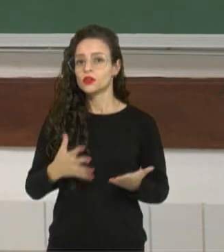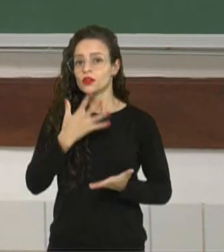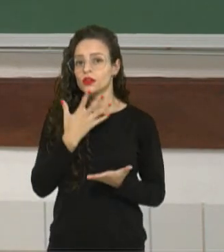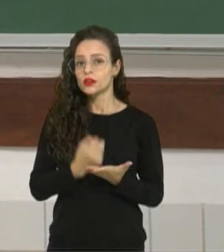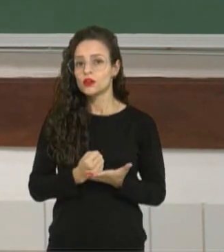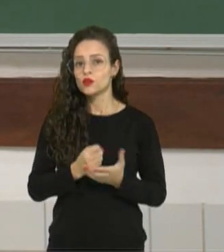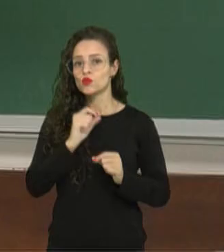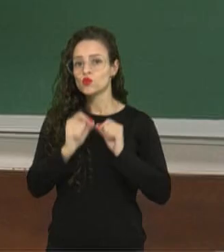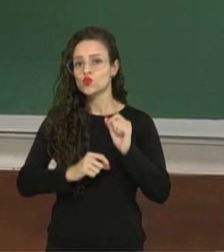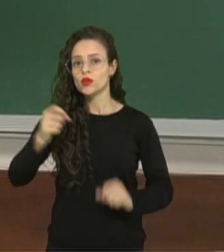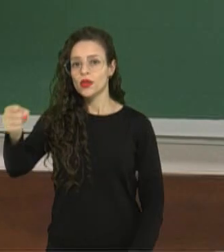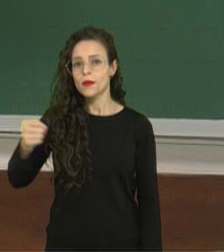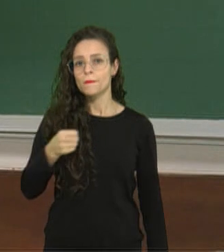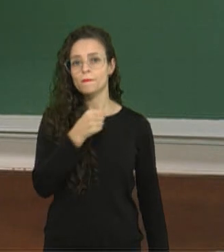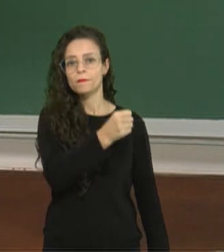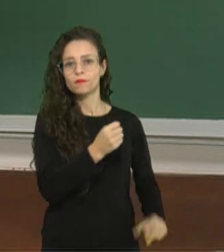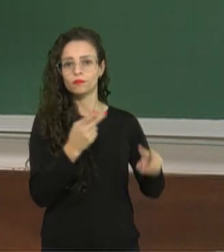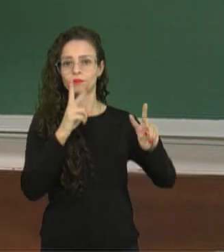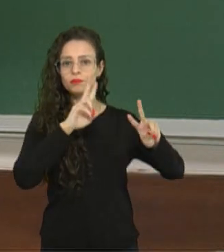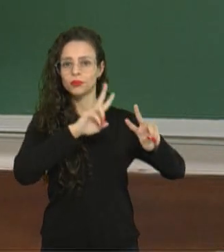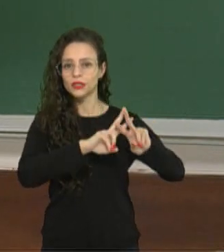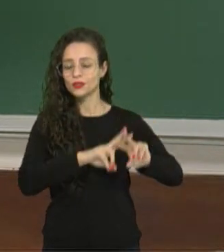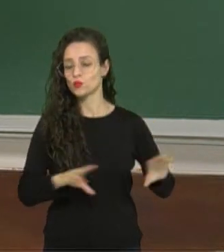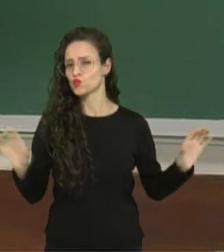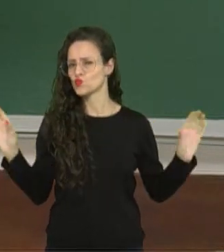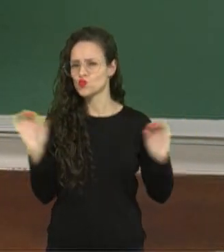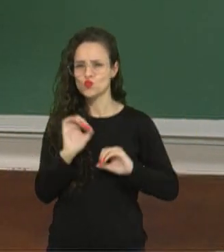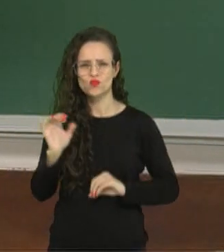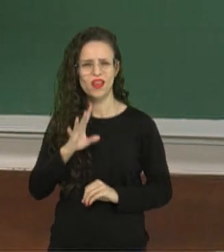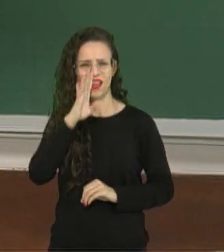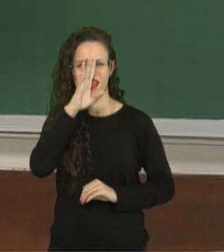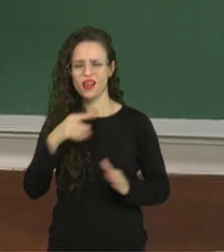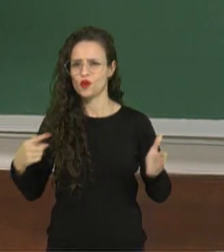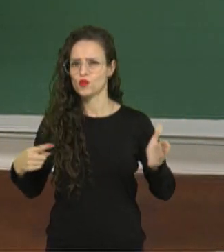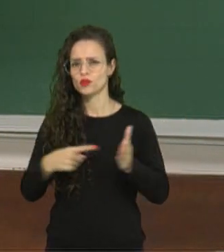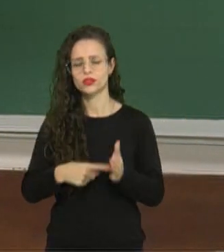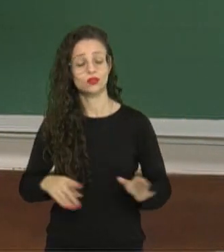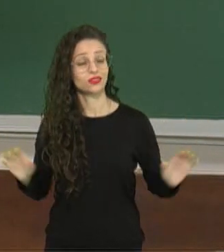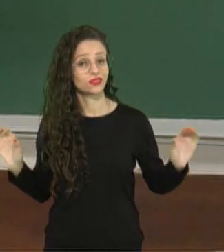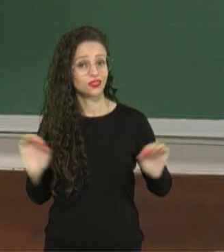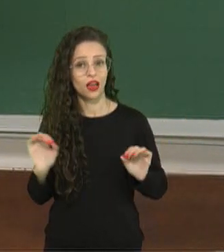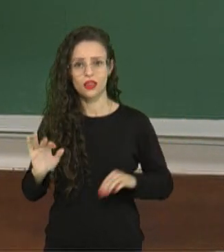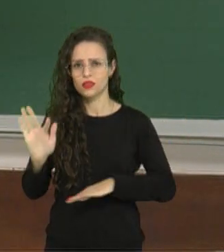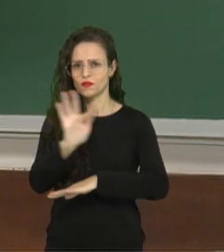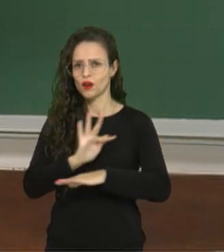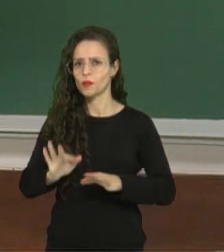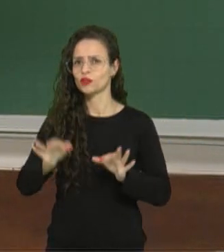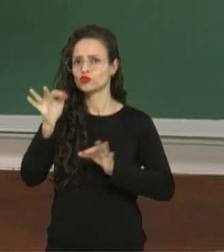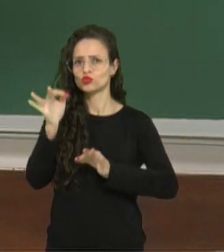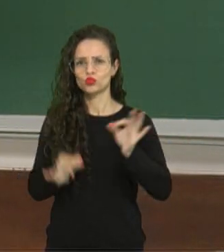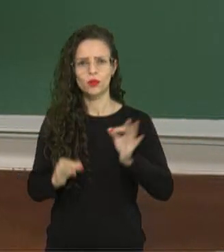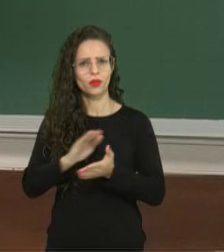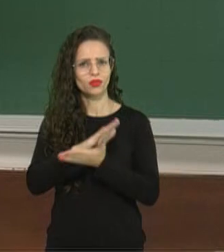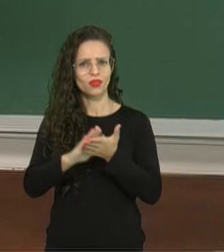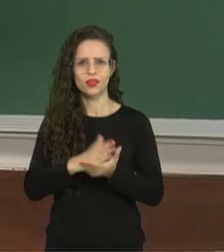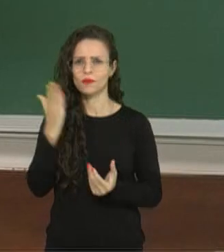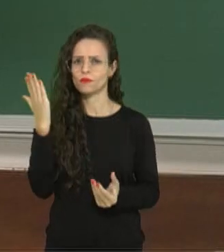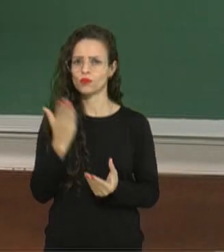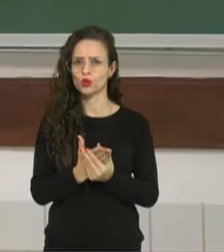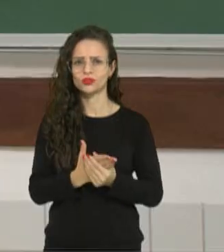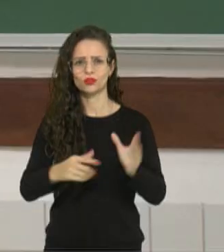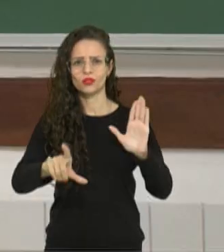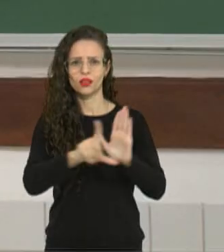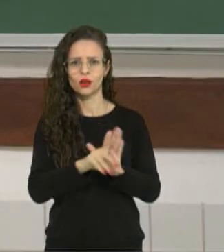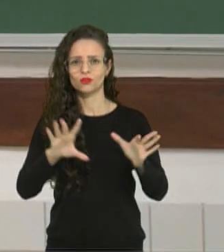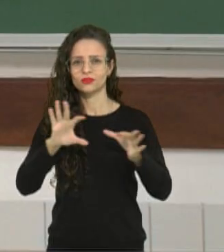registros de prisões feitas sem acusação formal, sem julgamento ou sem processo legal. Portanto, as pessoas